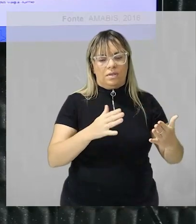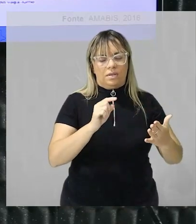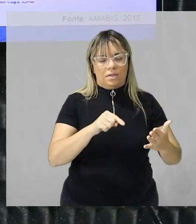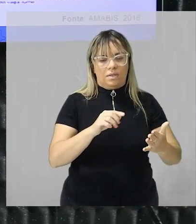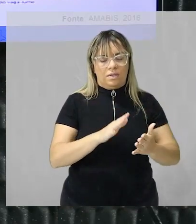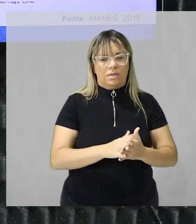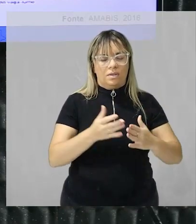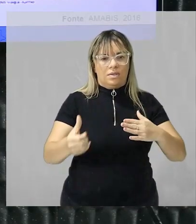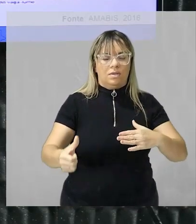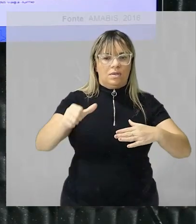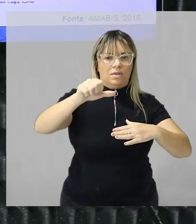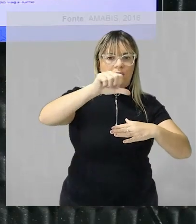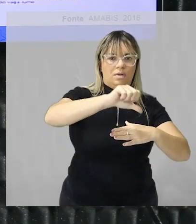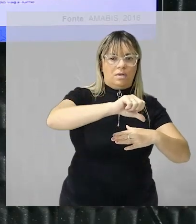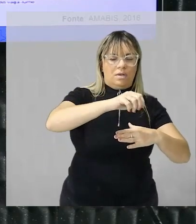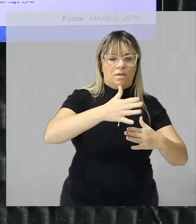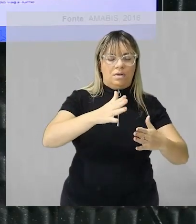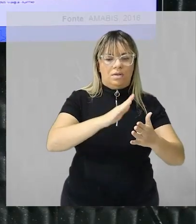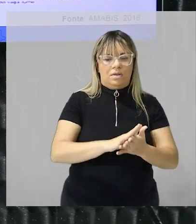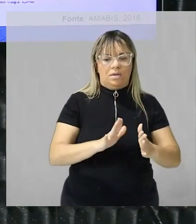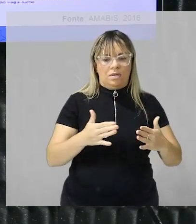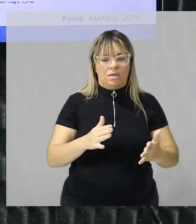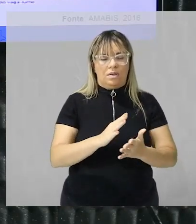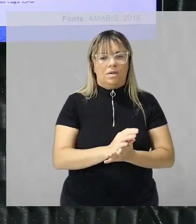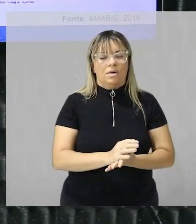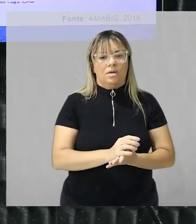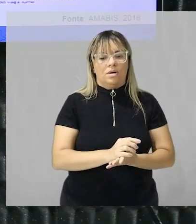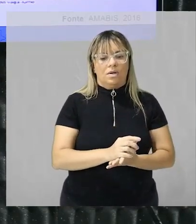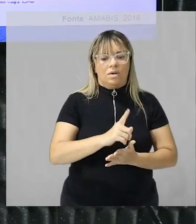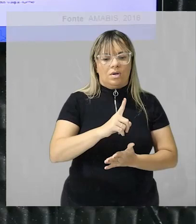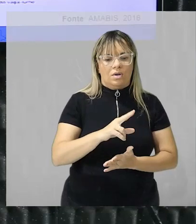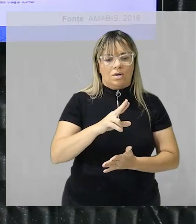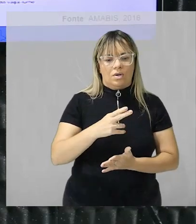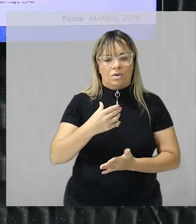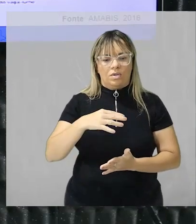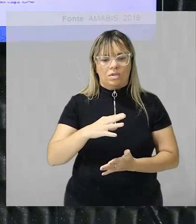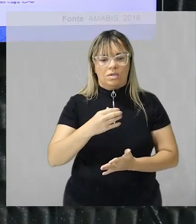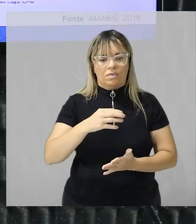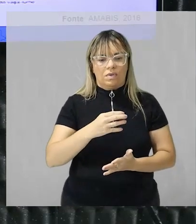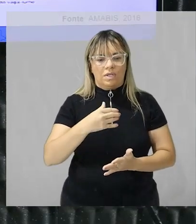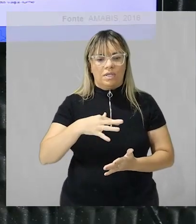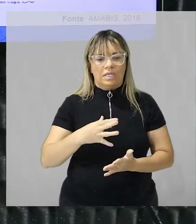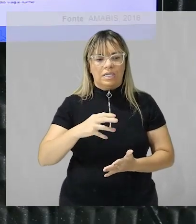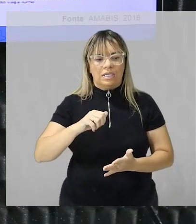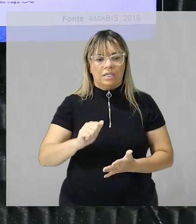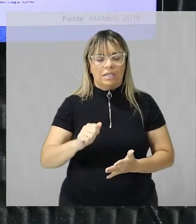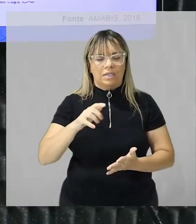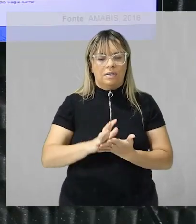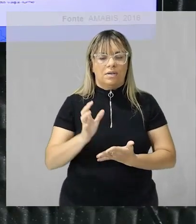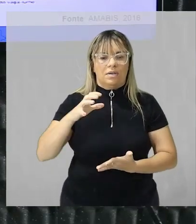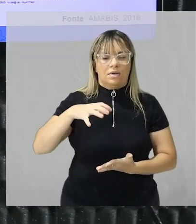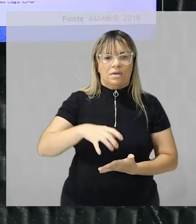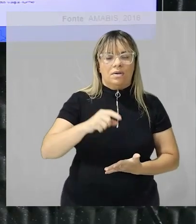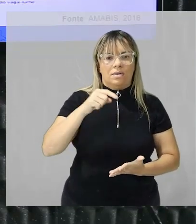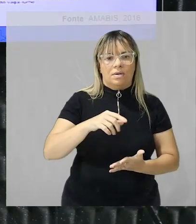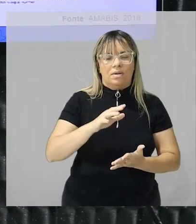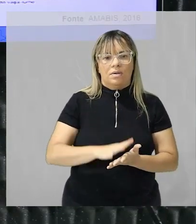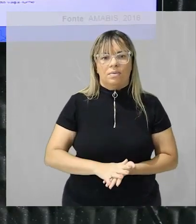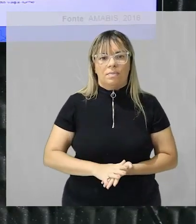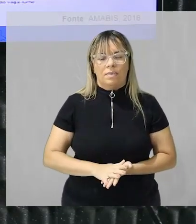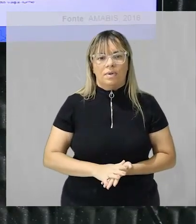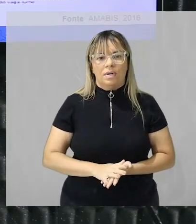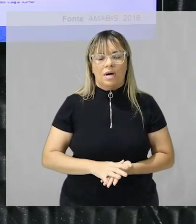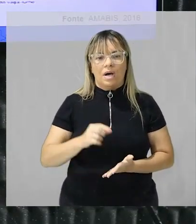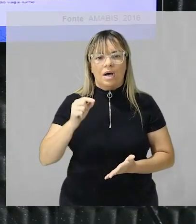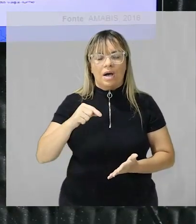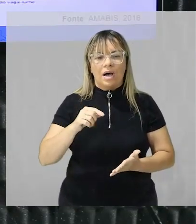ser regada com a luciferina, que é uma substância que promove, é uma enzima, né, que promove a reação química